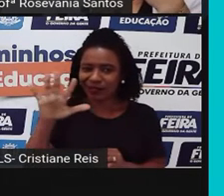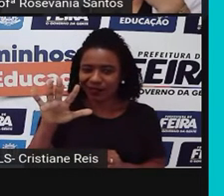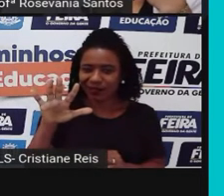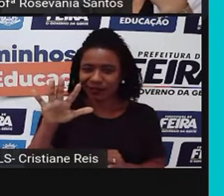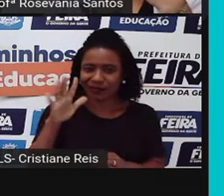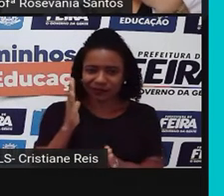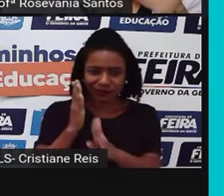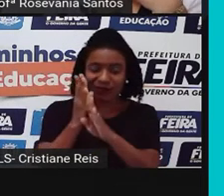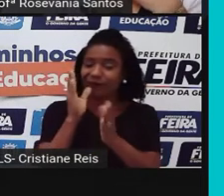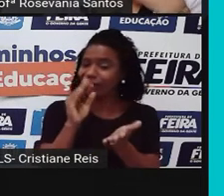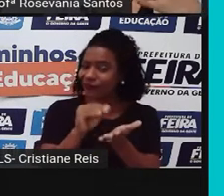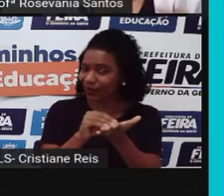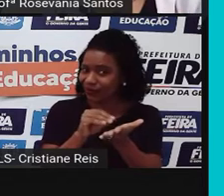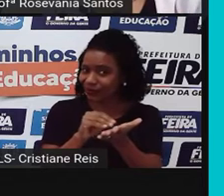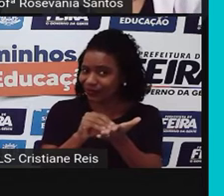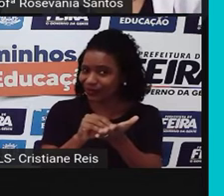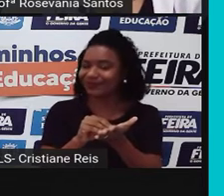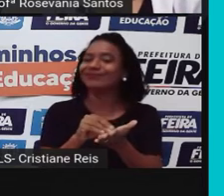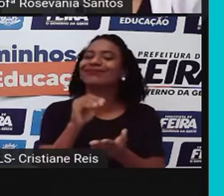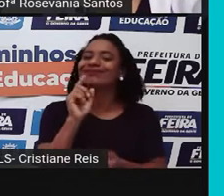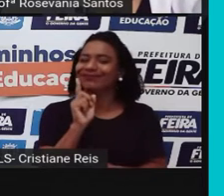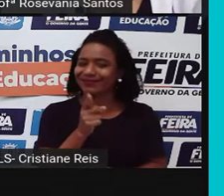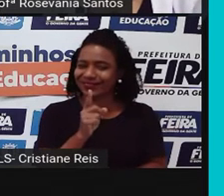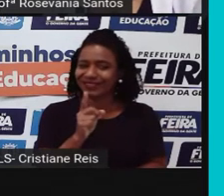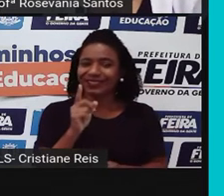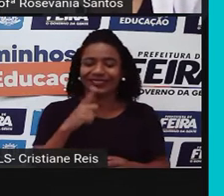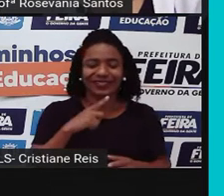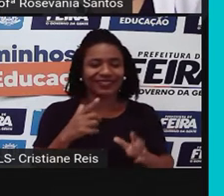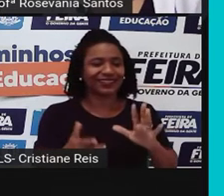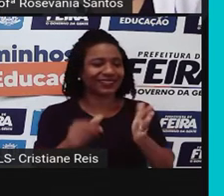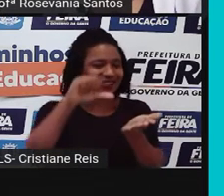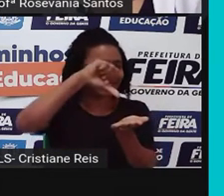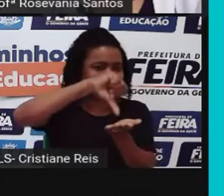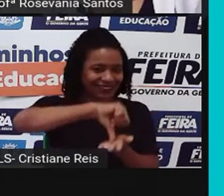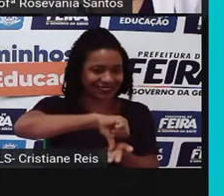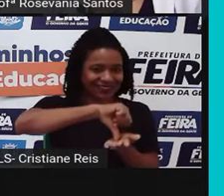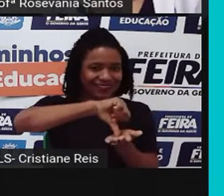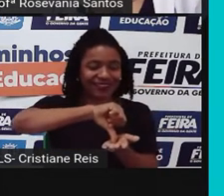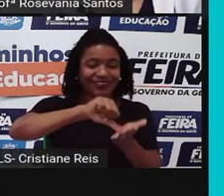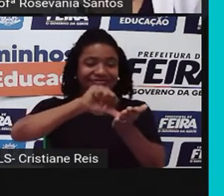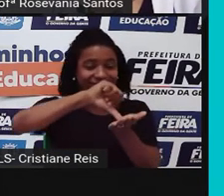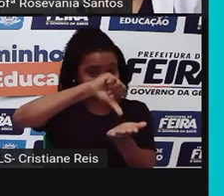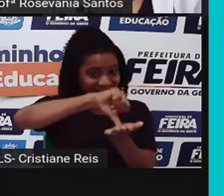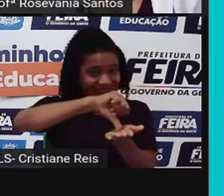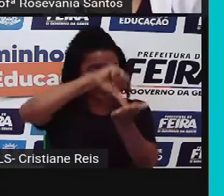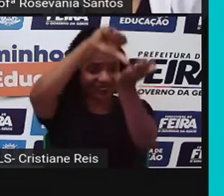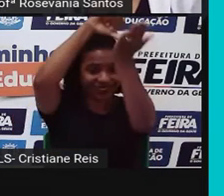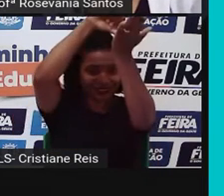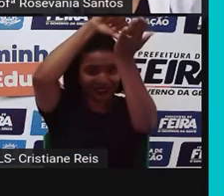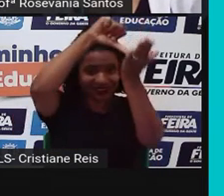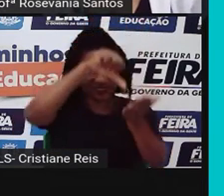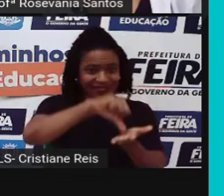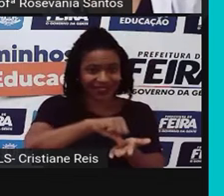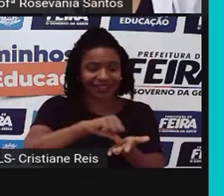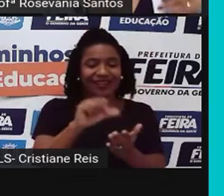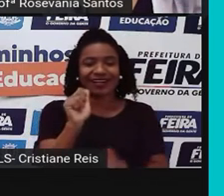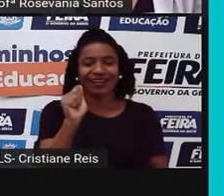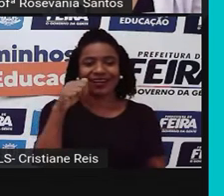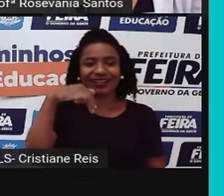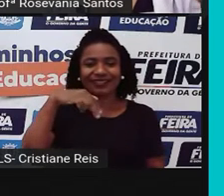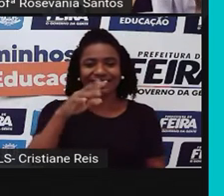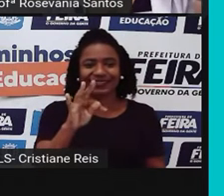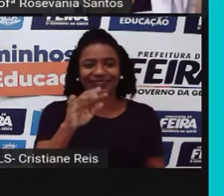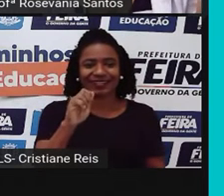alguma coisa? Está faltando a Antártida. Aqui, nesse momento, não existia ainda